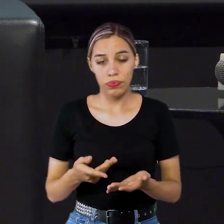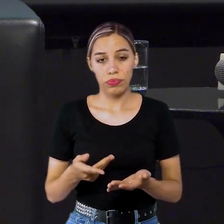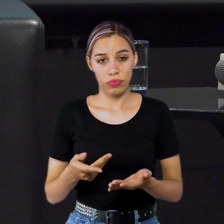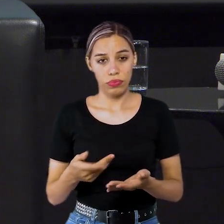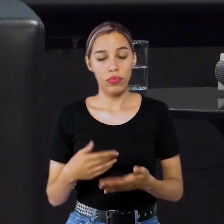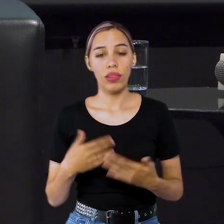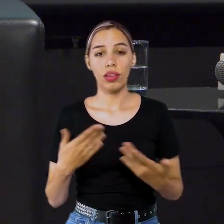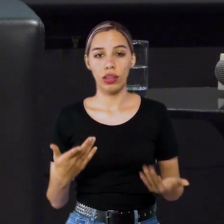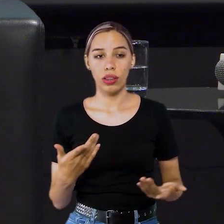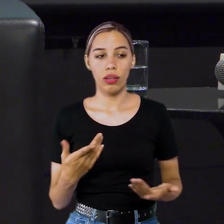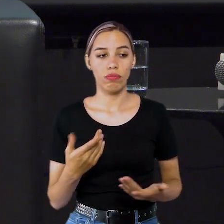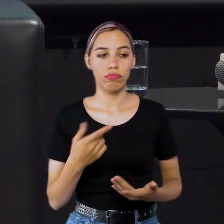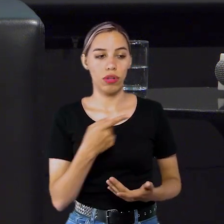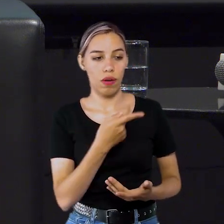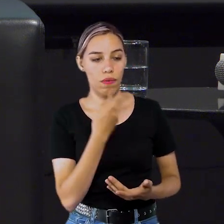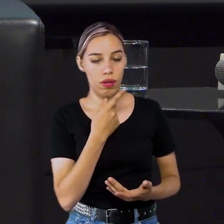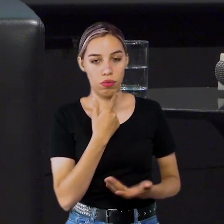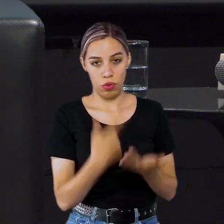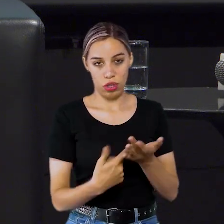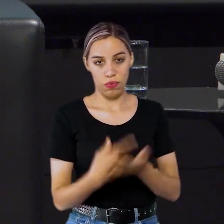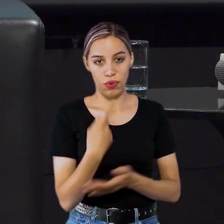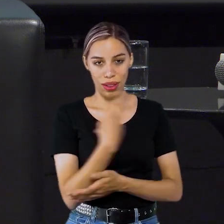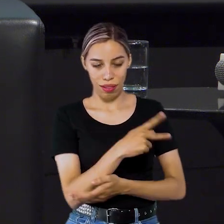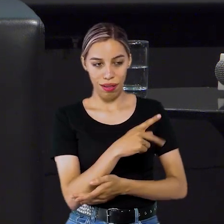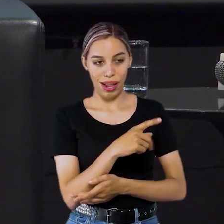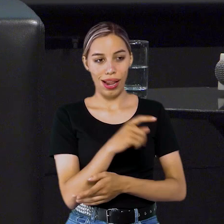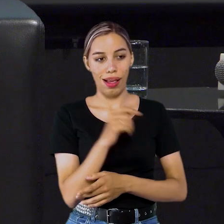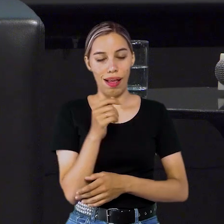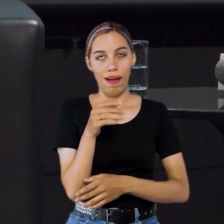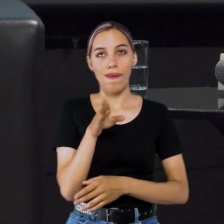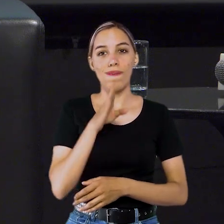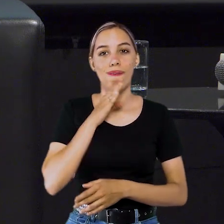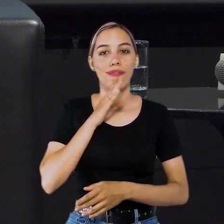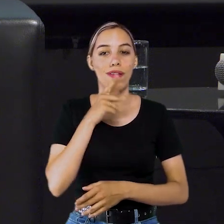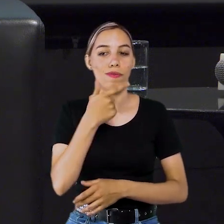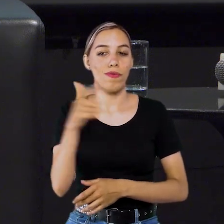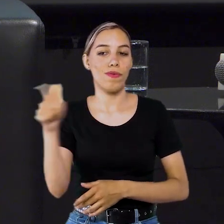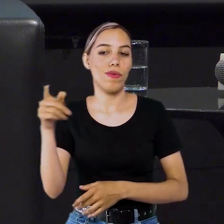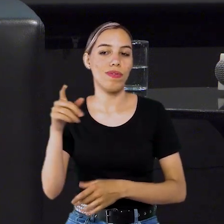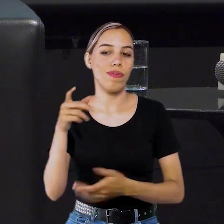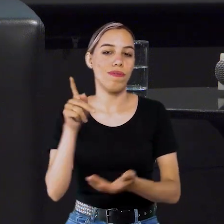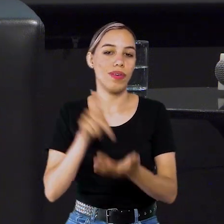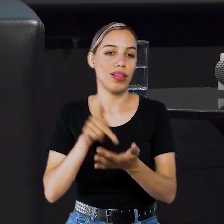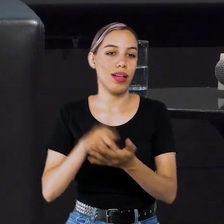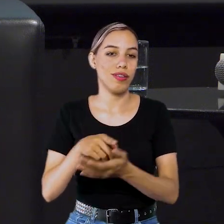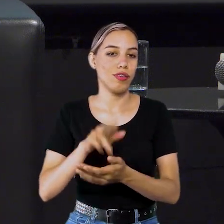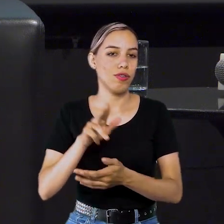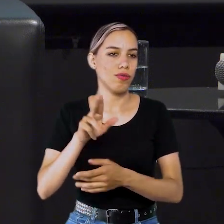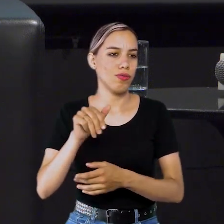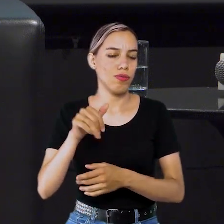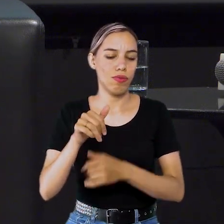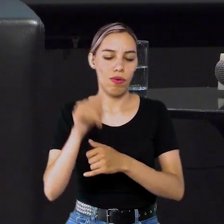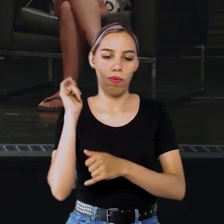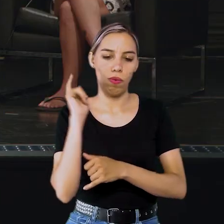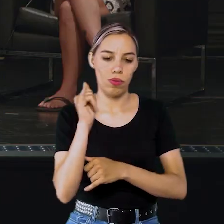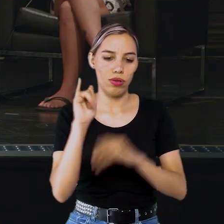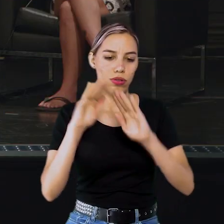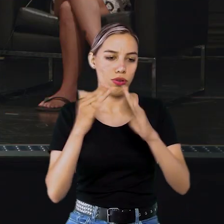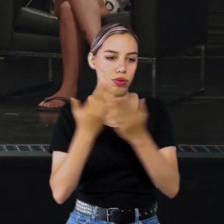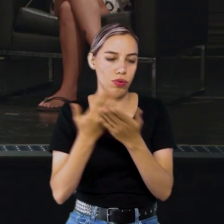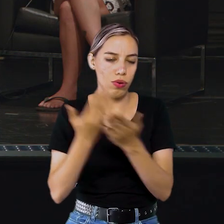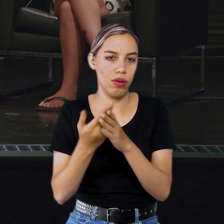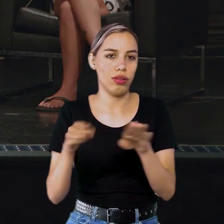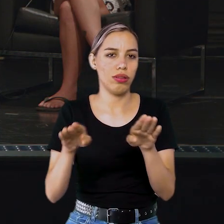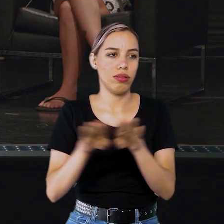como conhecer as outras verdades que não foram contadas nas escolas e nem nas universidades. Então, eu passo para